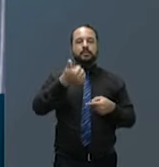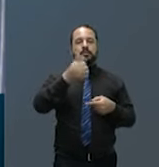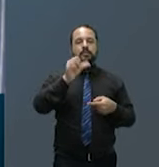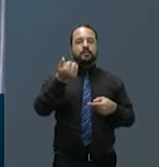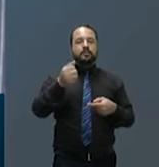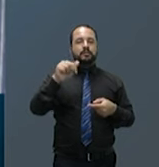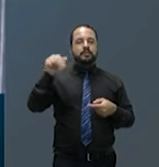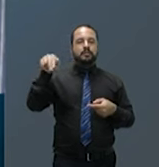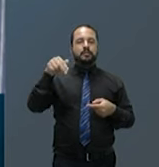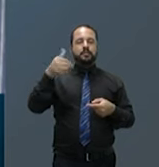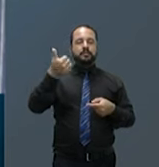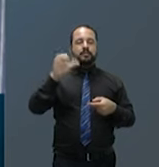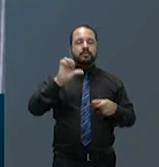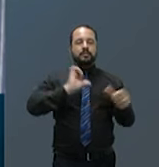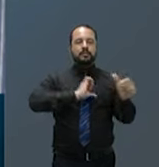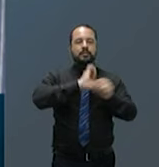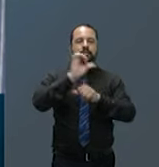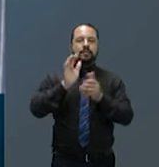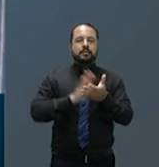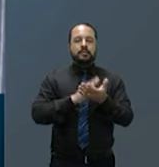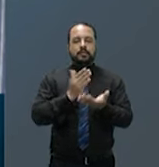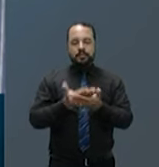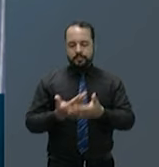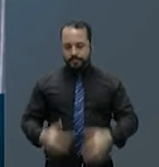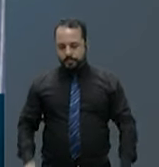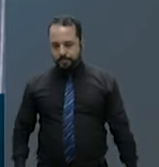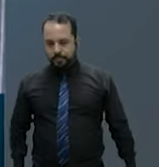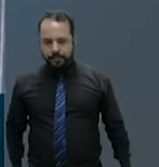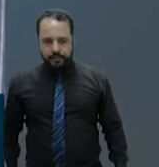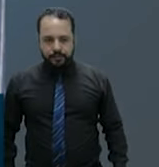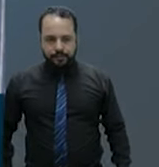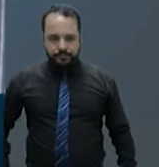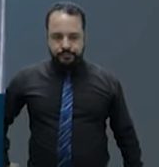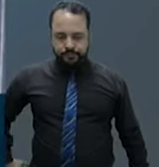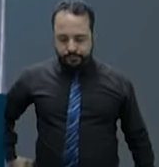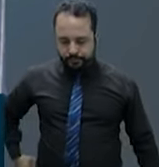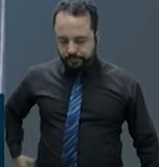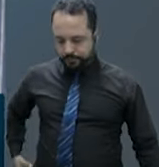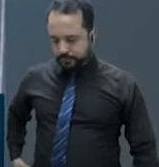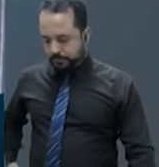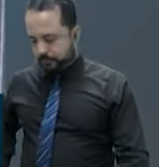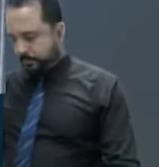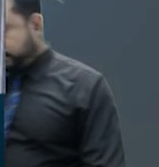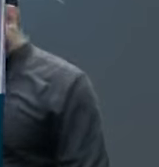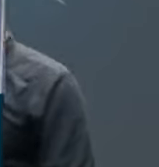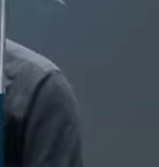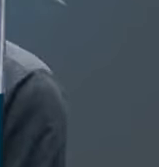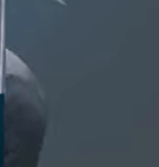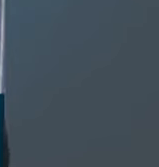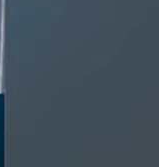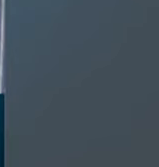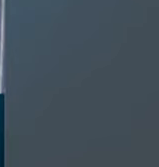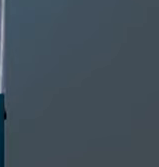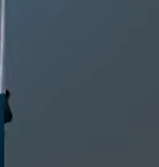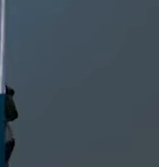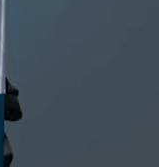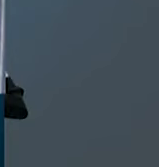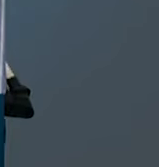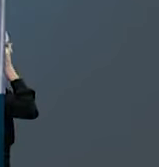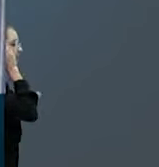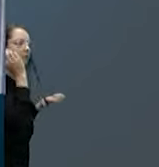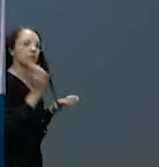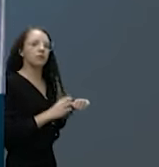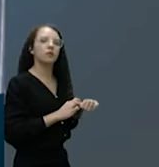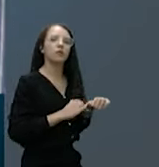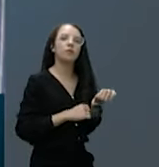novembro de 2019, data da publicação do acordo, a regra que está sendo aplicada é